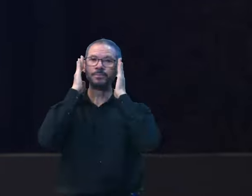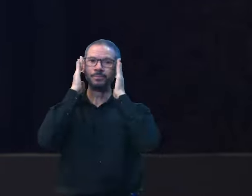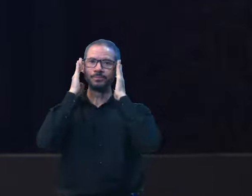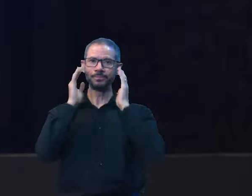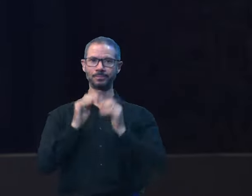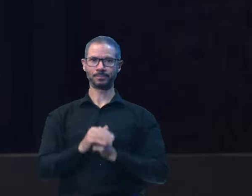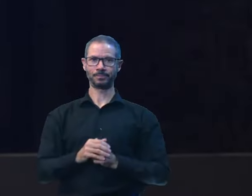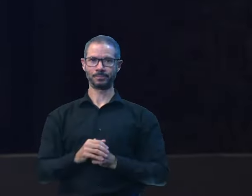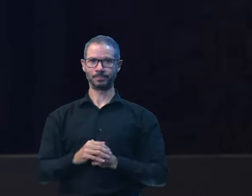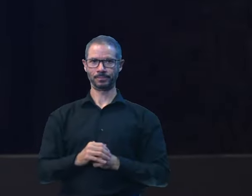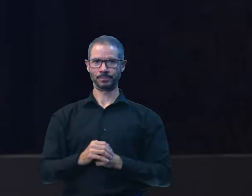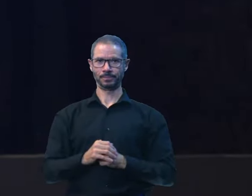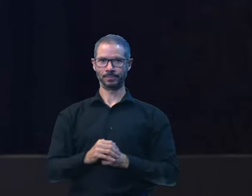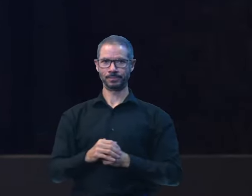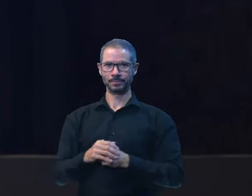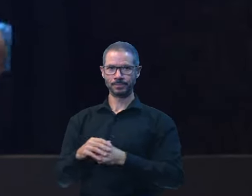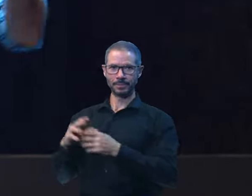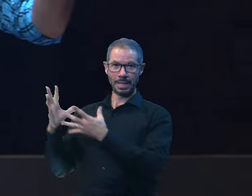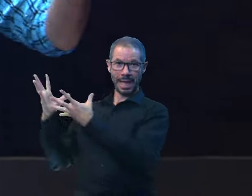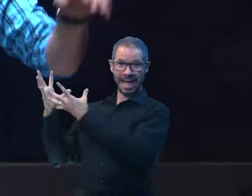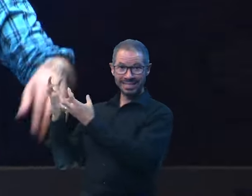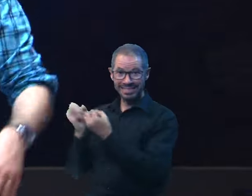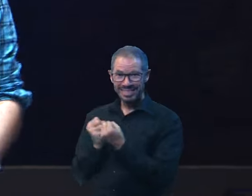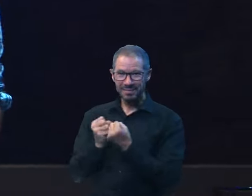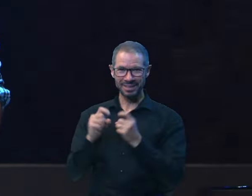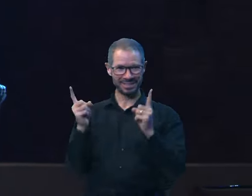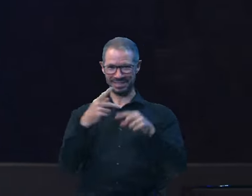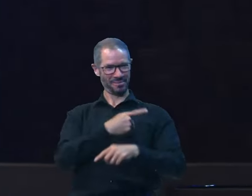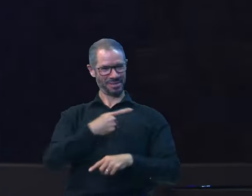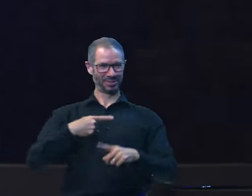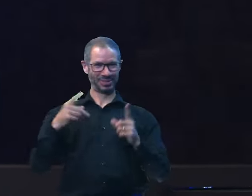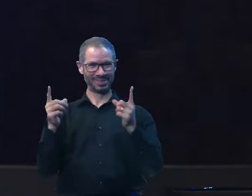Não, né? Receba. Não recebo não, pastor.